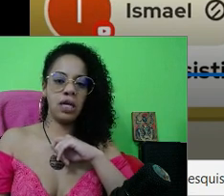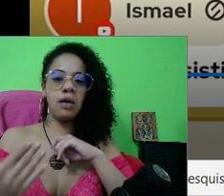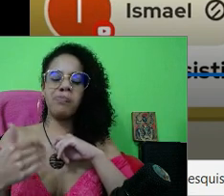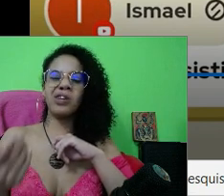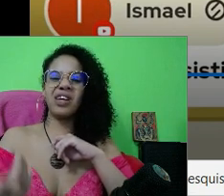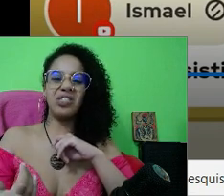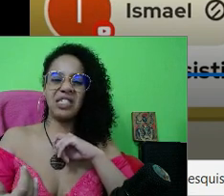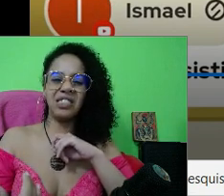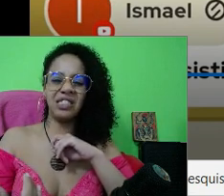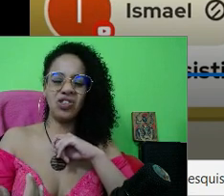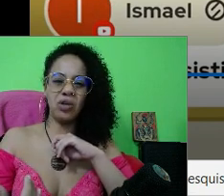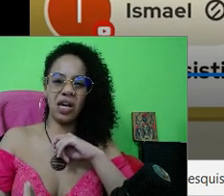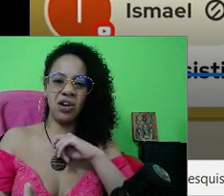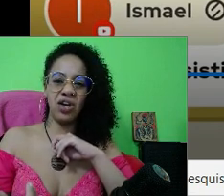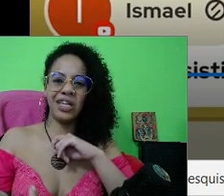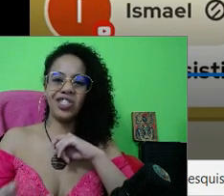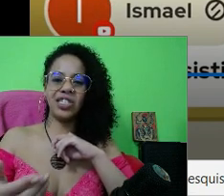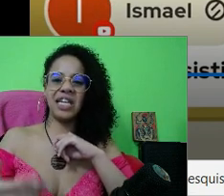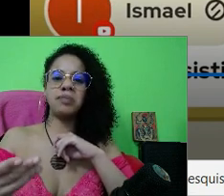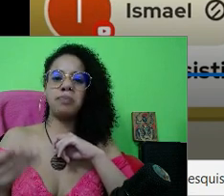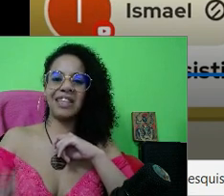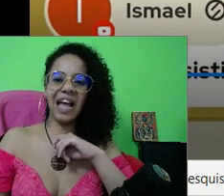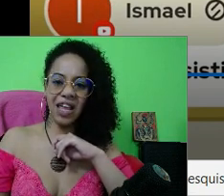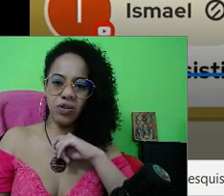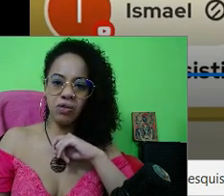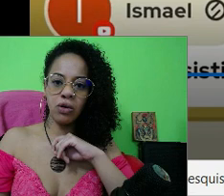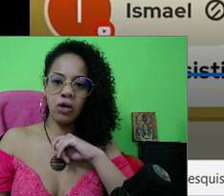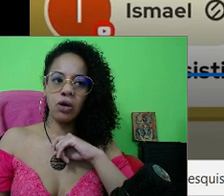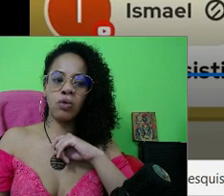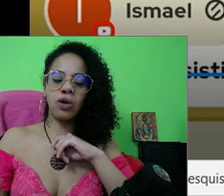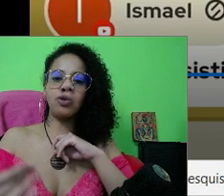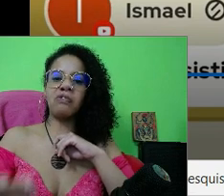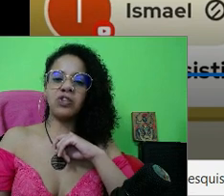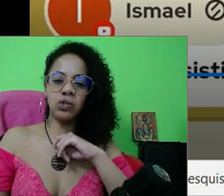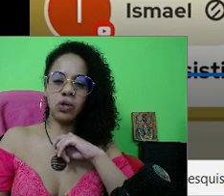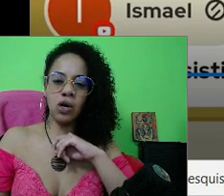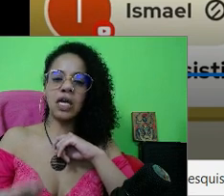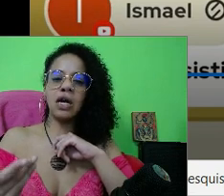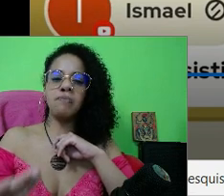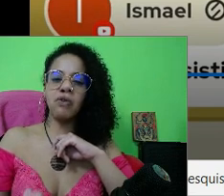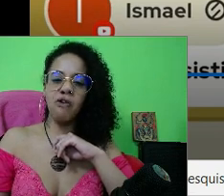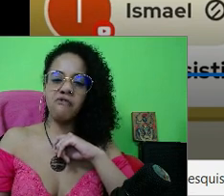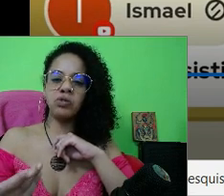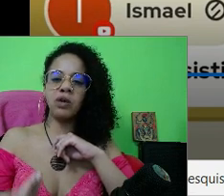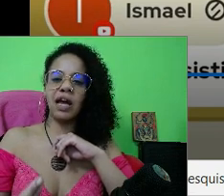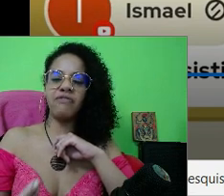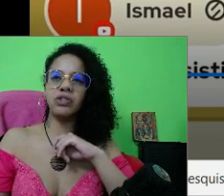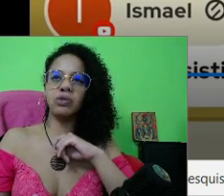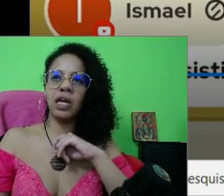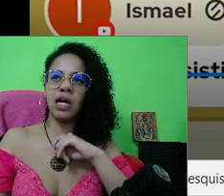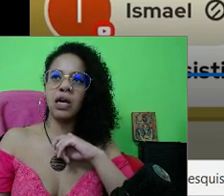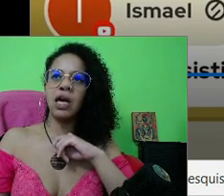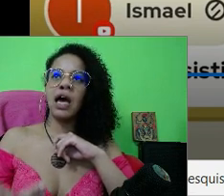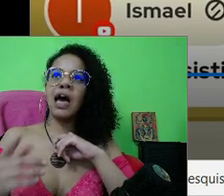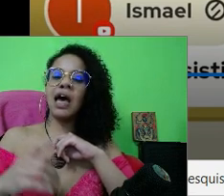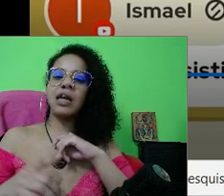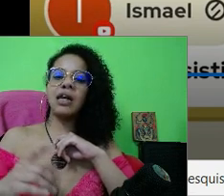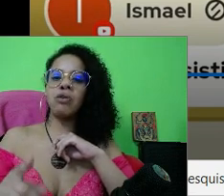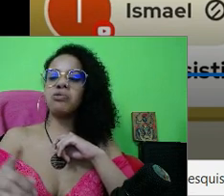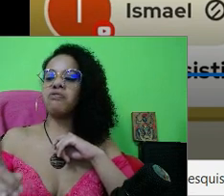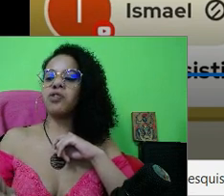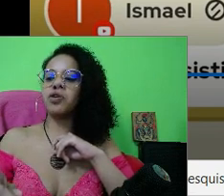e por que você se sentiu o quê diz respeitado quando o professor Guilherme Rover foi lá e fez o quê